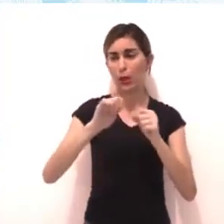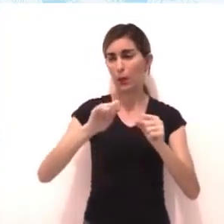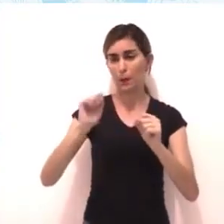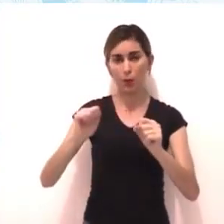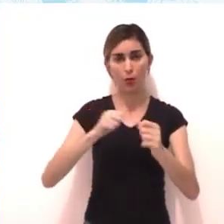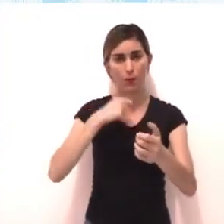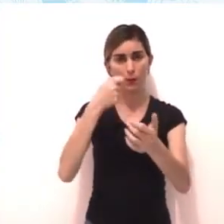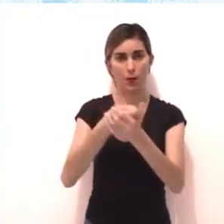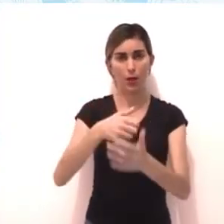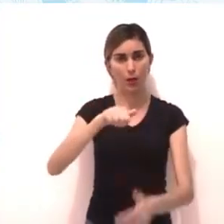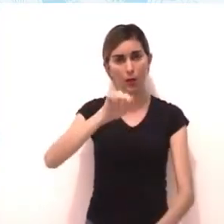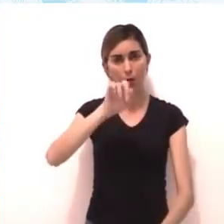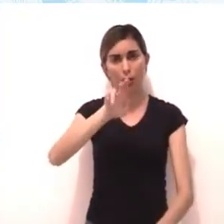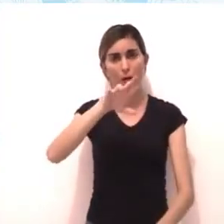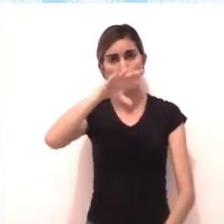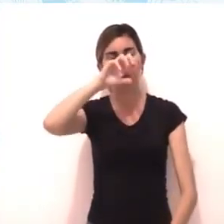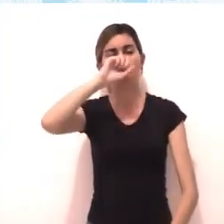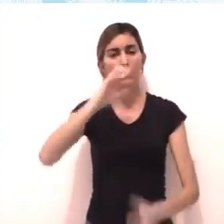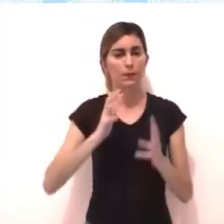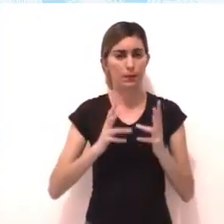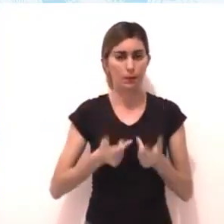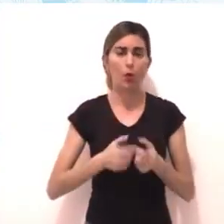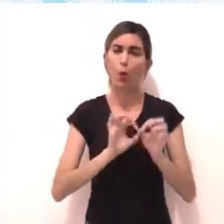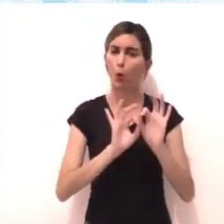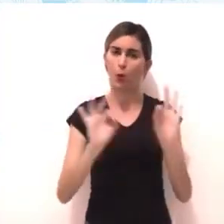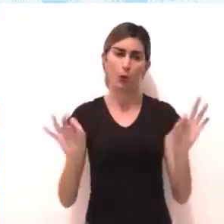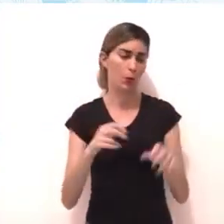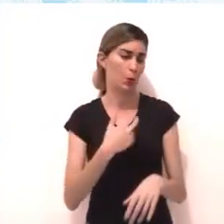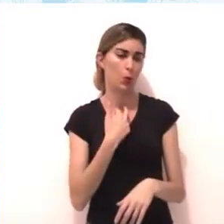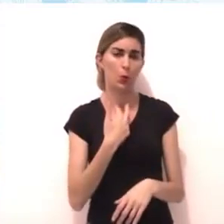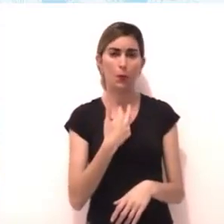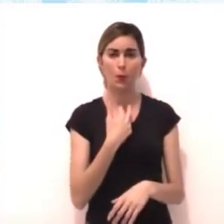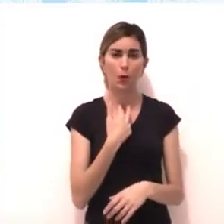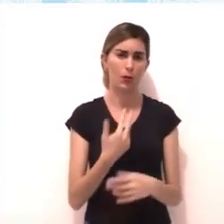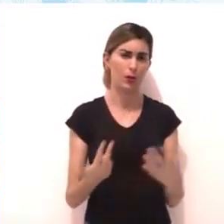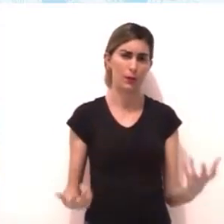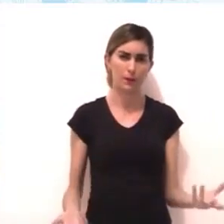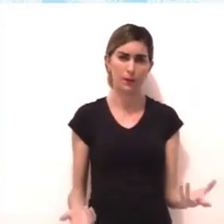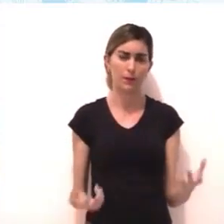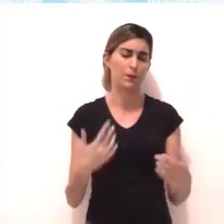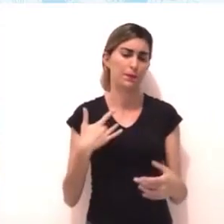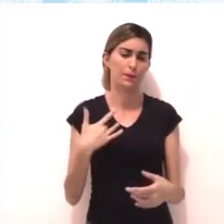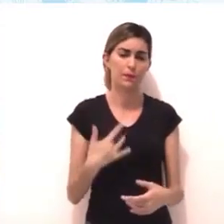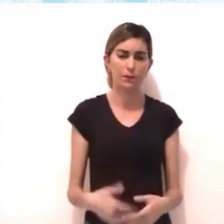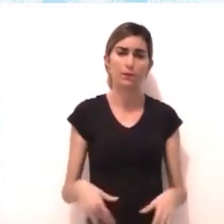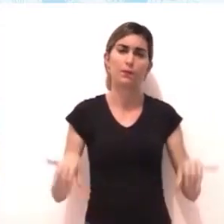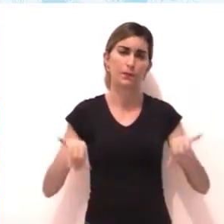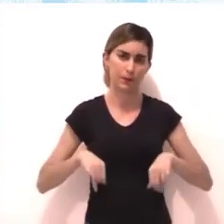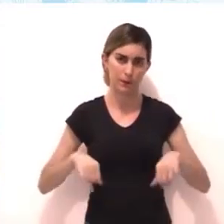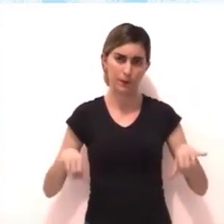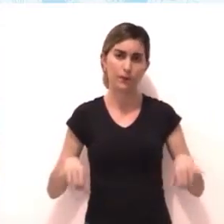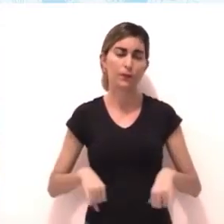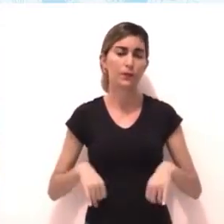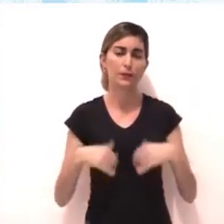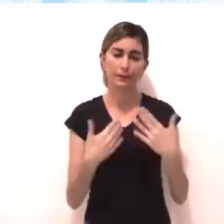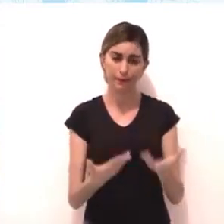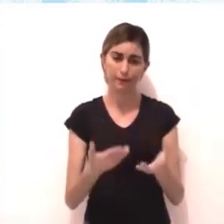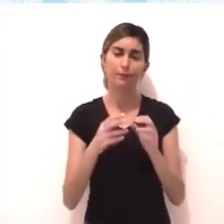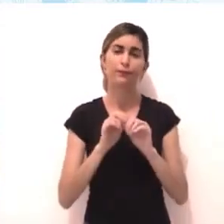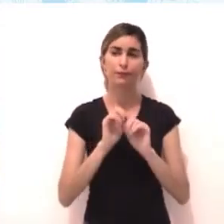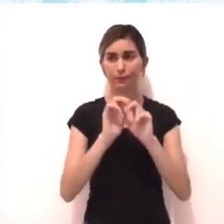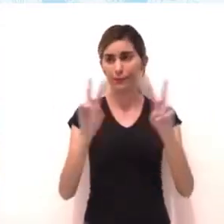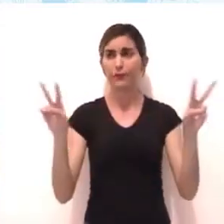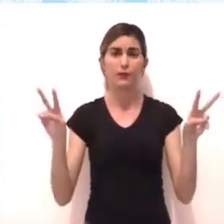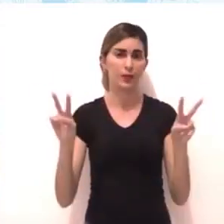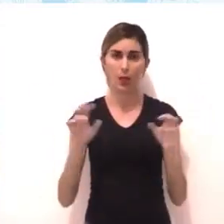pode pagar para respirar um ar puro, ótimo. Quem não puder pagar, infelizmente vai sofrer. Essa é uma realidade que